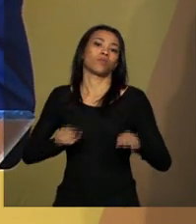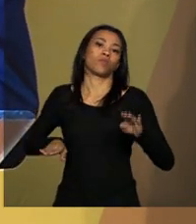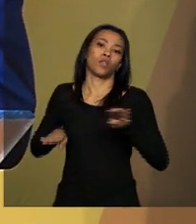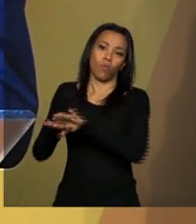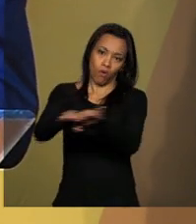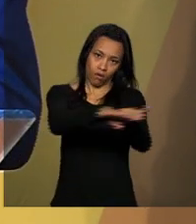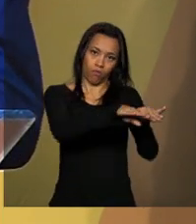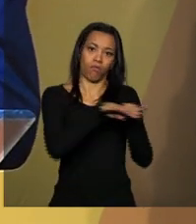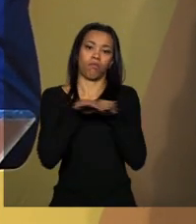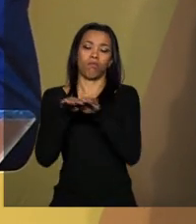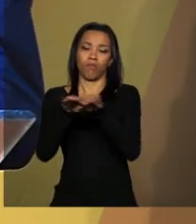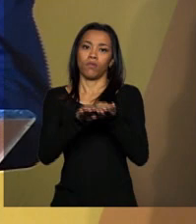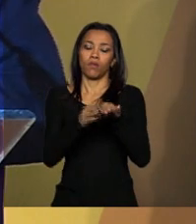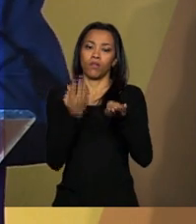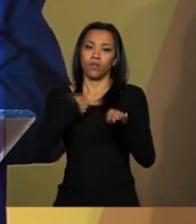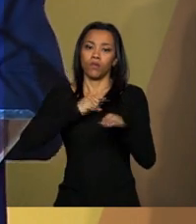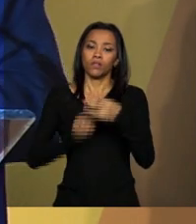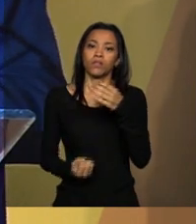uma